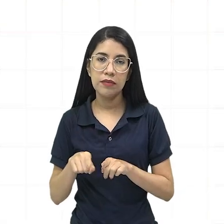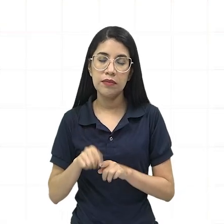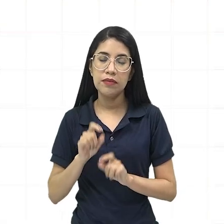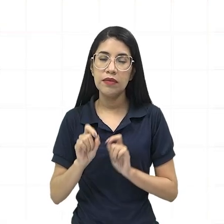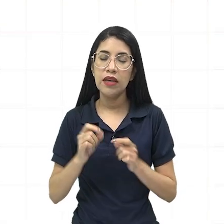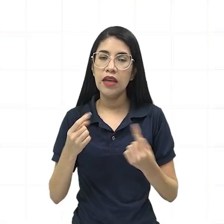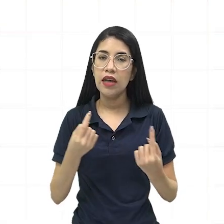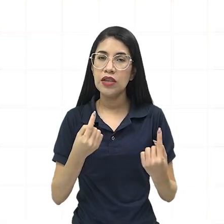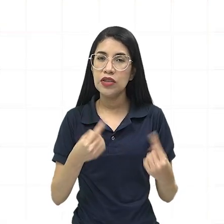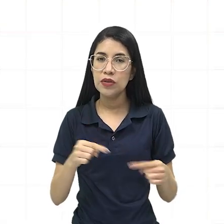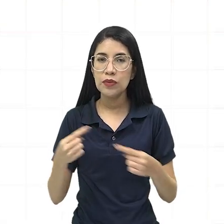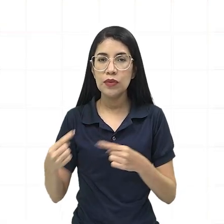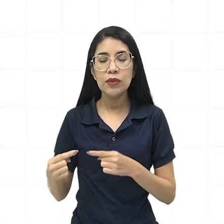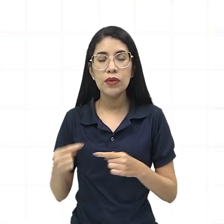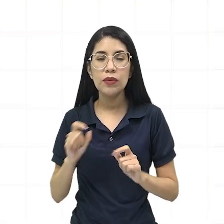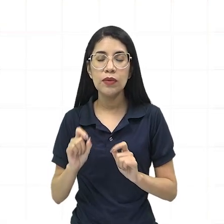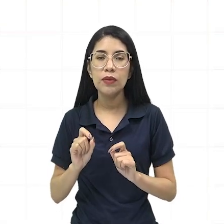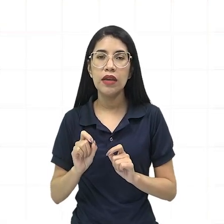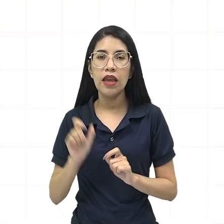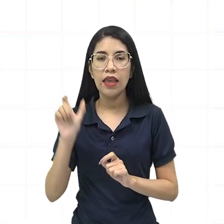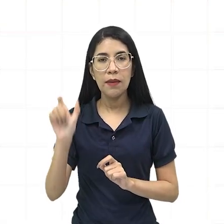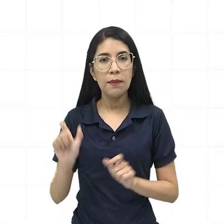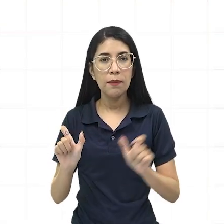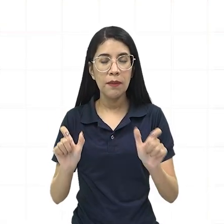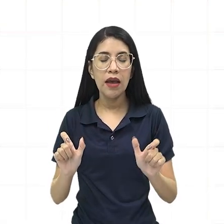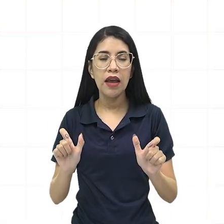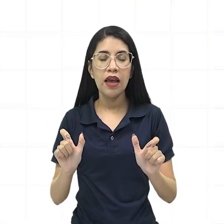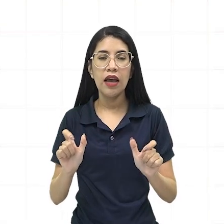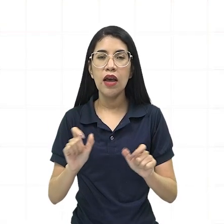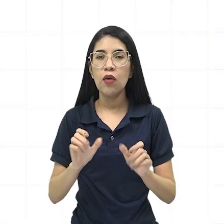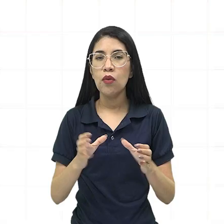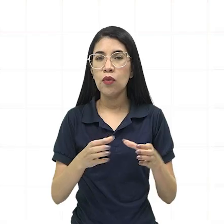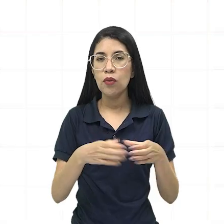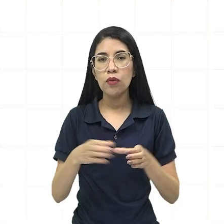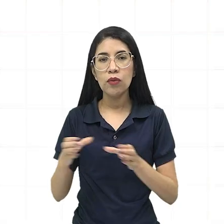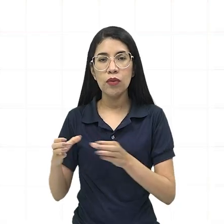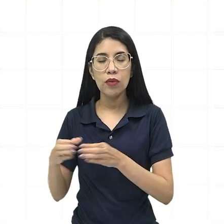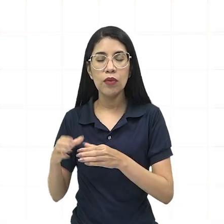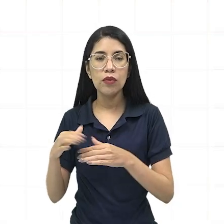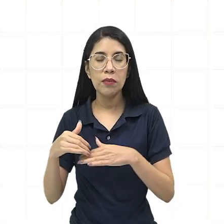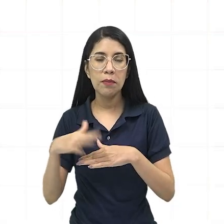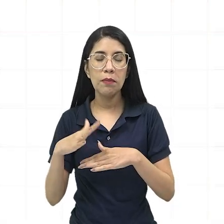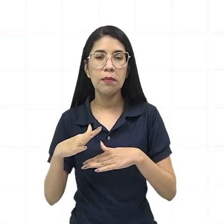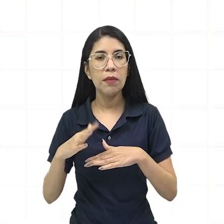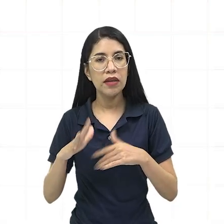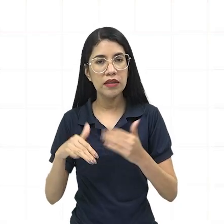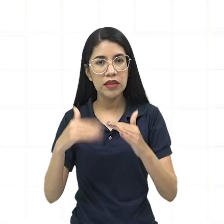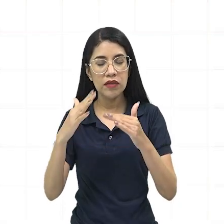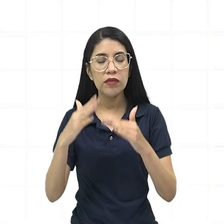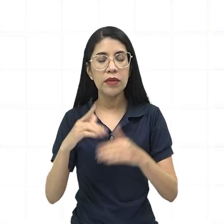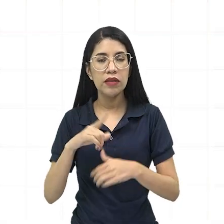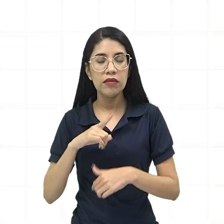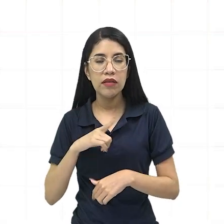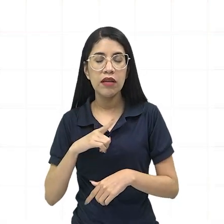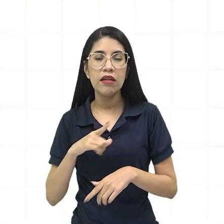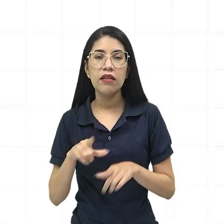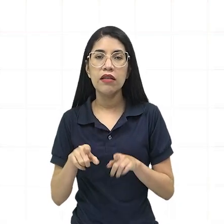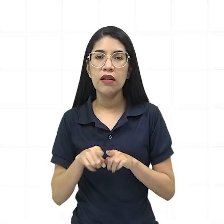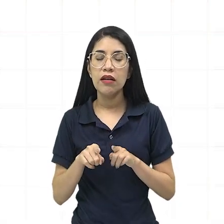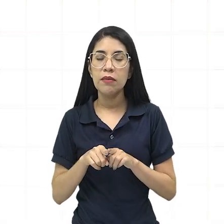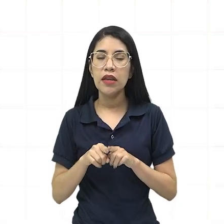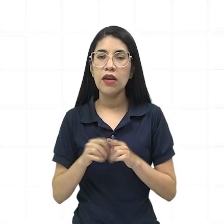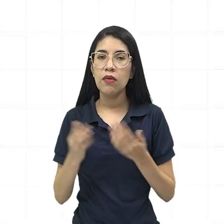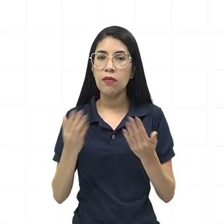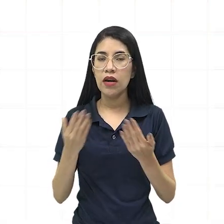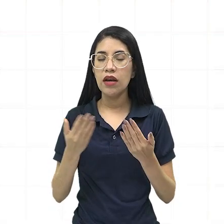essa disputa por quem é a raça, né, mais desenvolvida, mais evoluída,